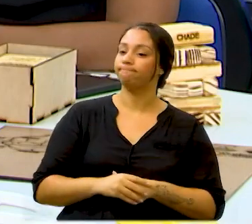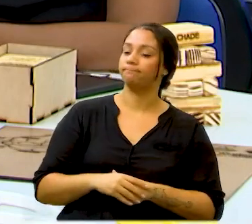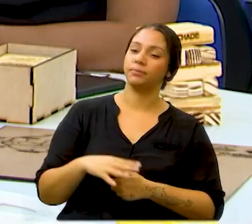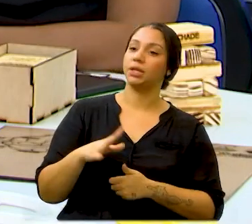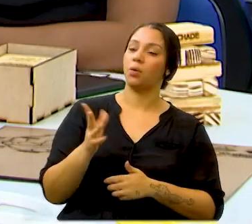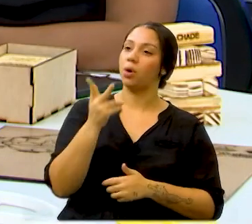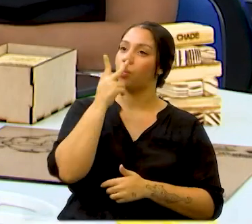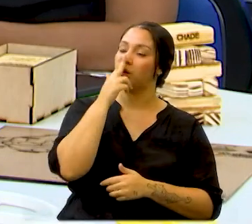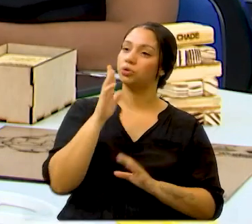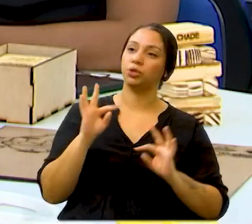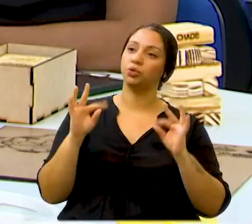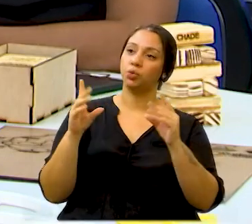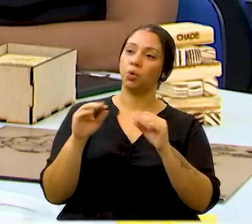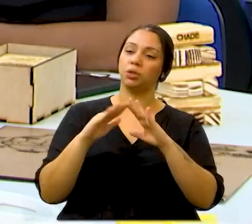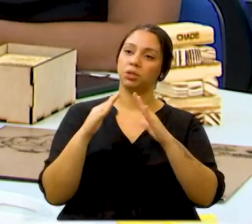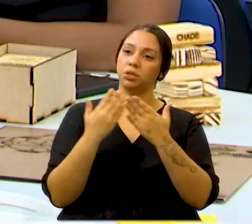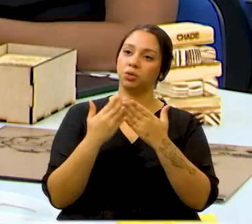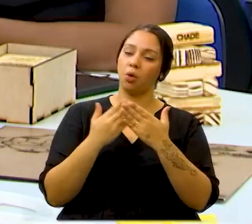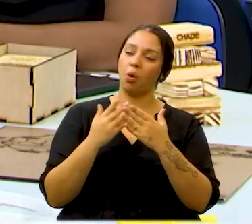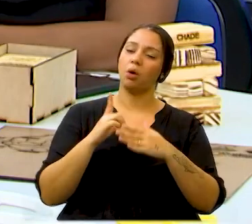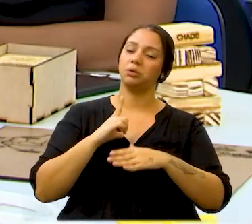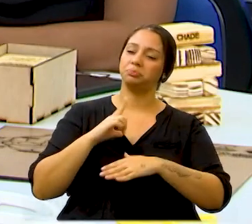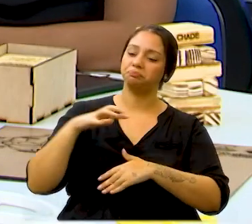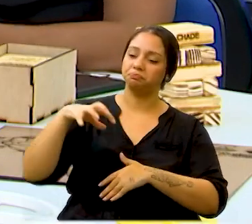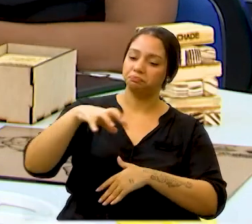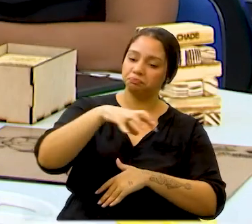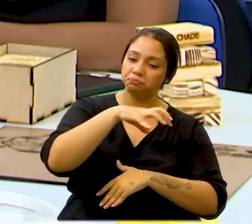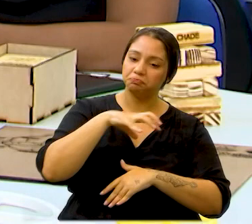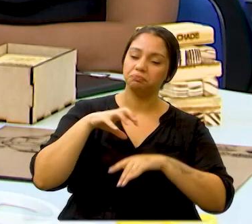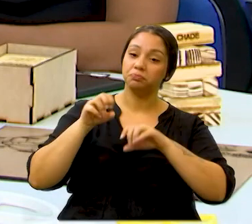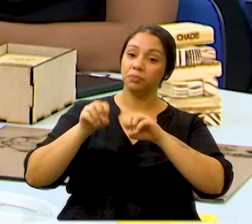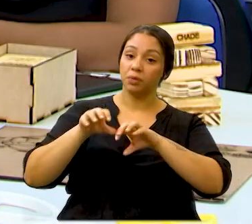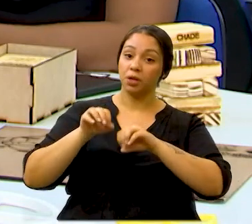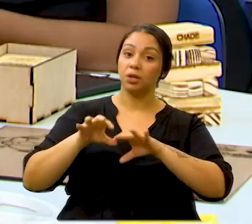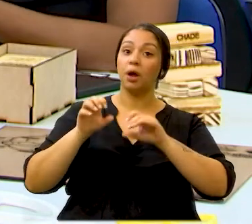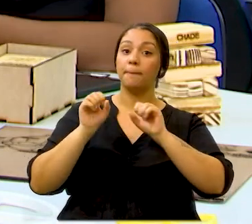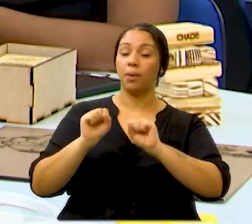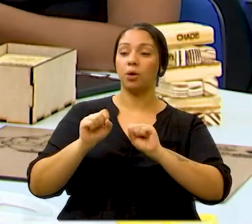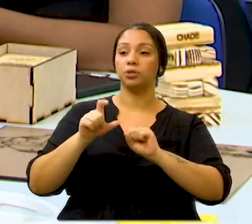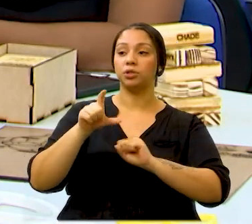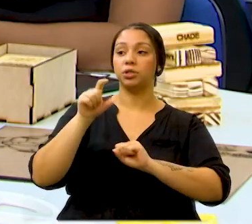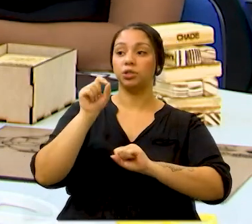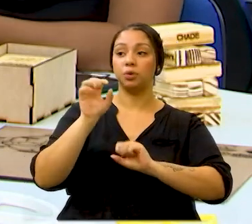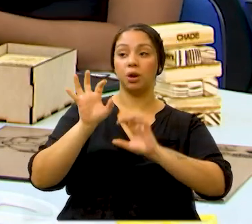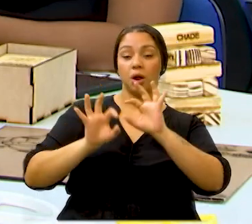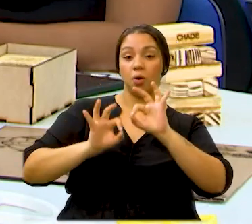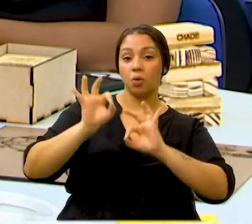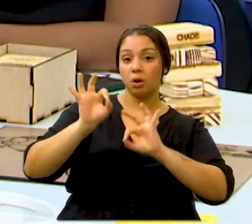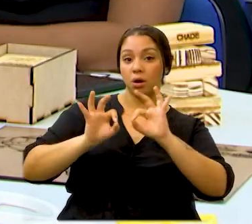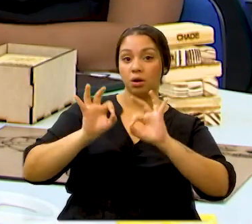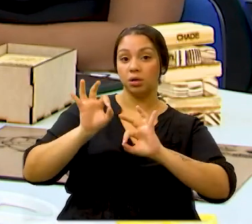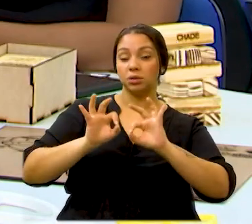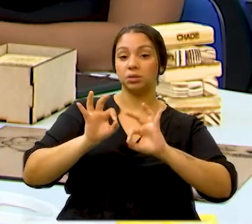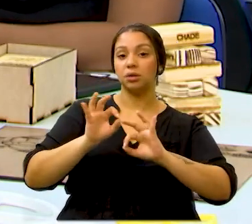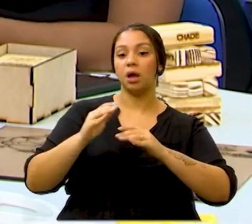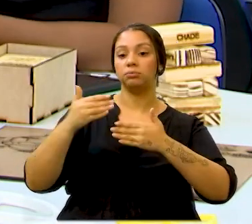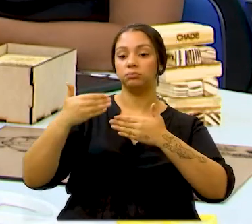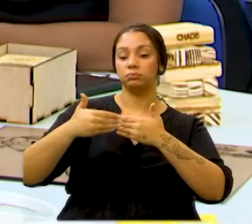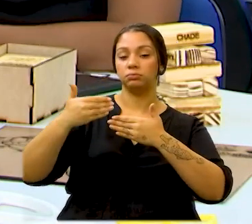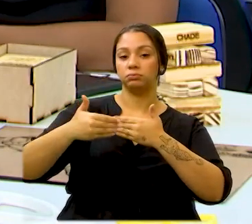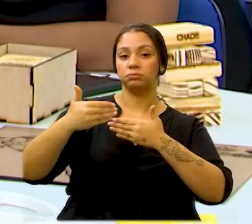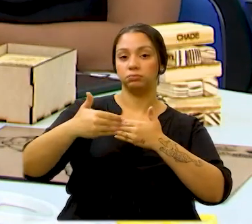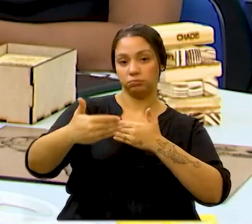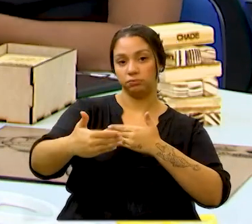acho que todas as escolas, assim, as redes de ensino, inclusive, elas podem determinar e se organizar, né,